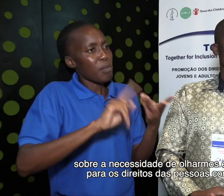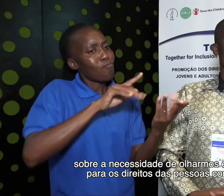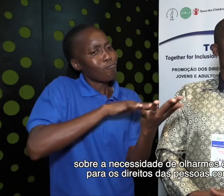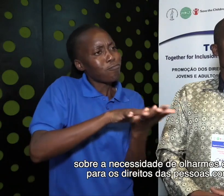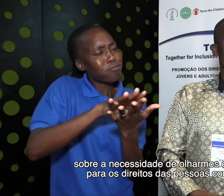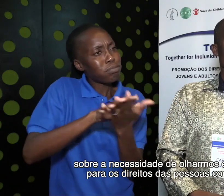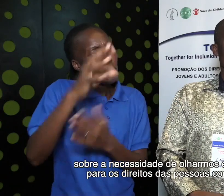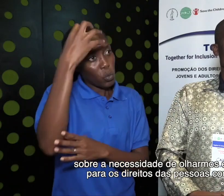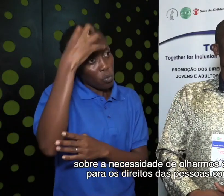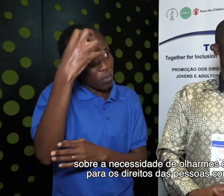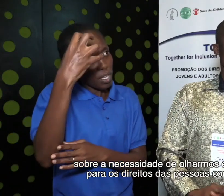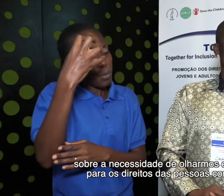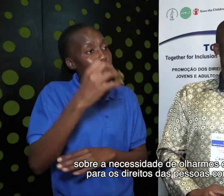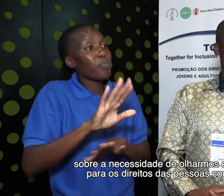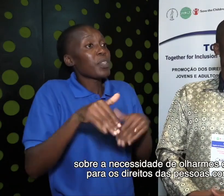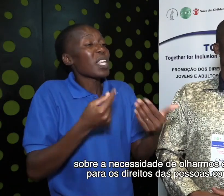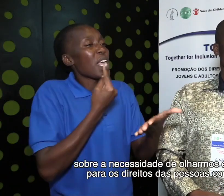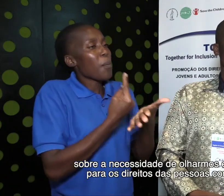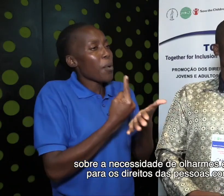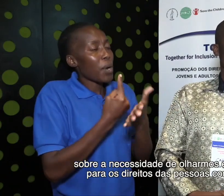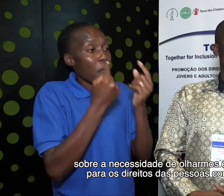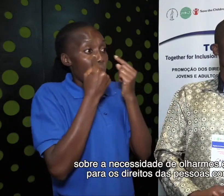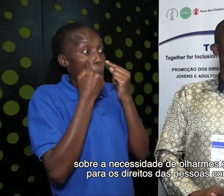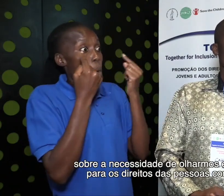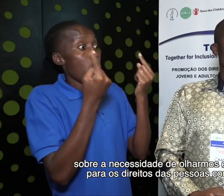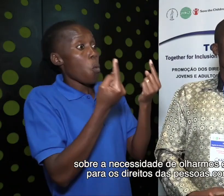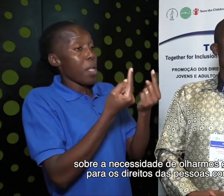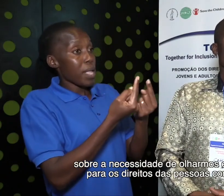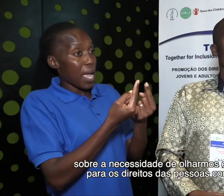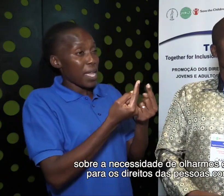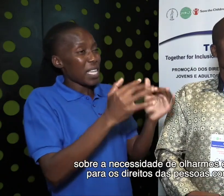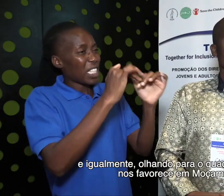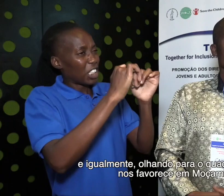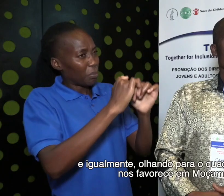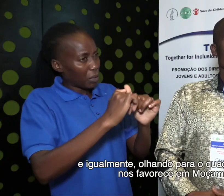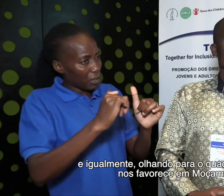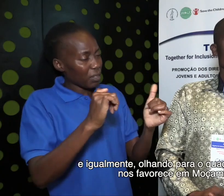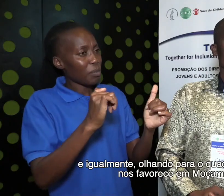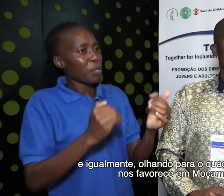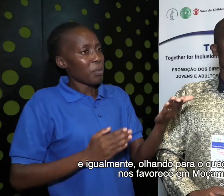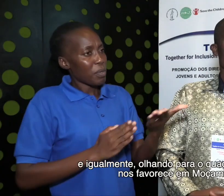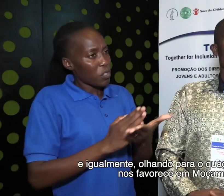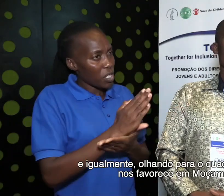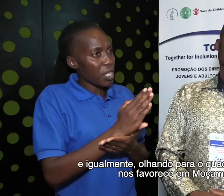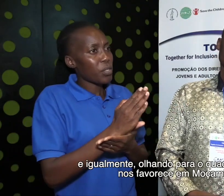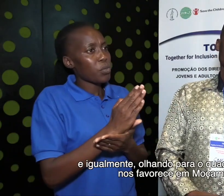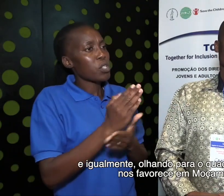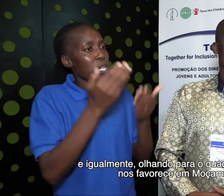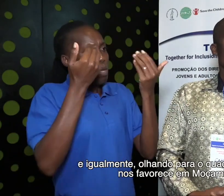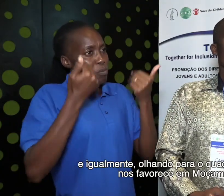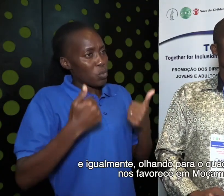governo sobre a necessidade de olharmos especificamente para os direitos das pessoas com deficiência